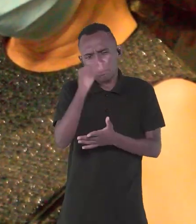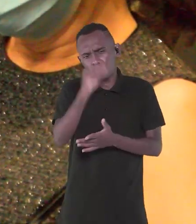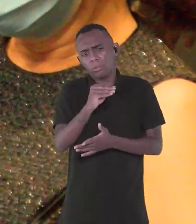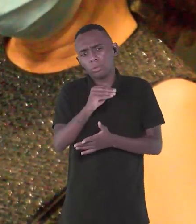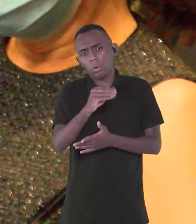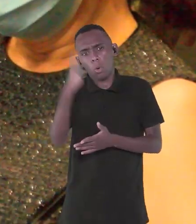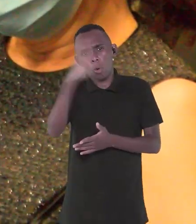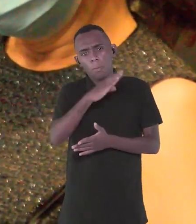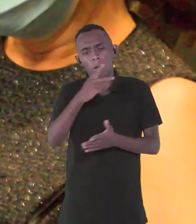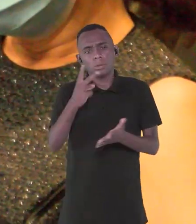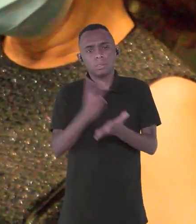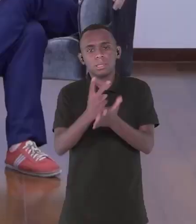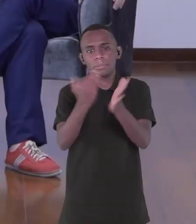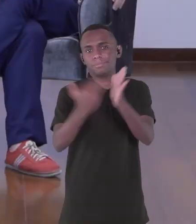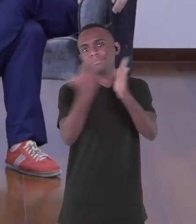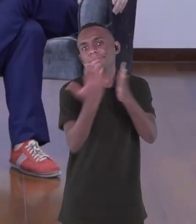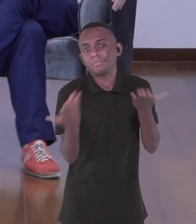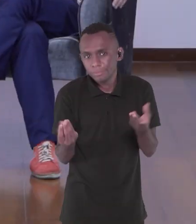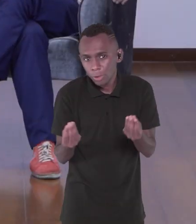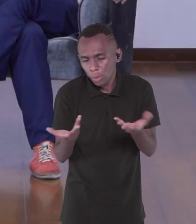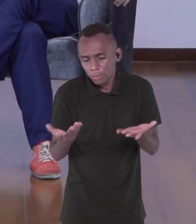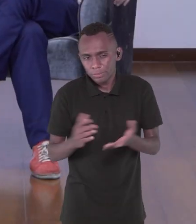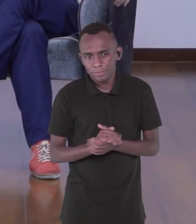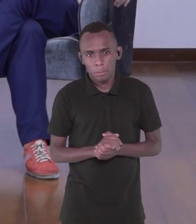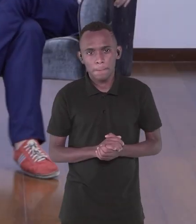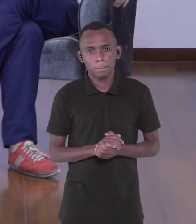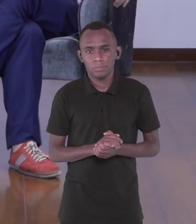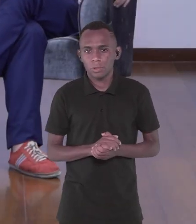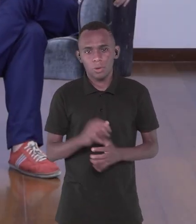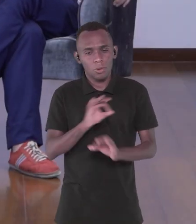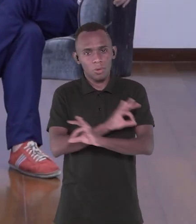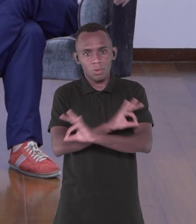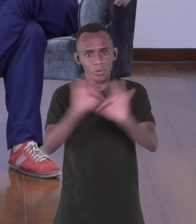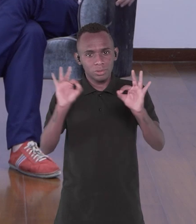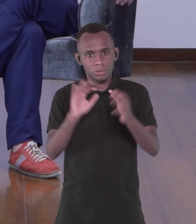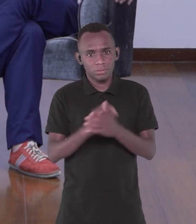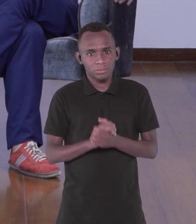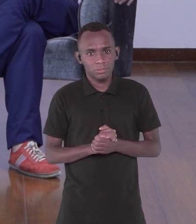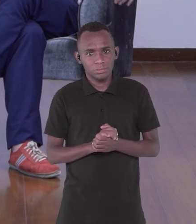mal? Espetacular a pergunta. Espetacular.